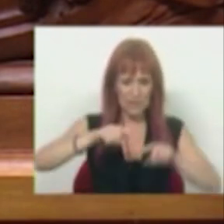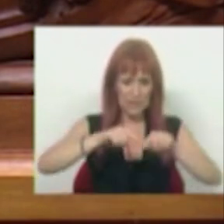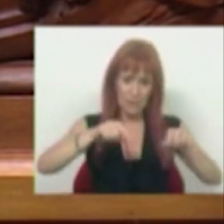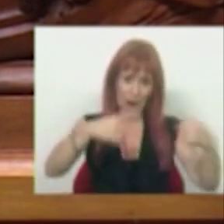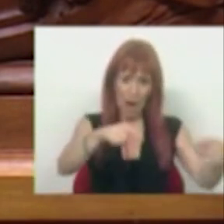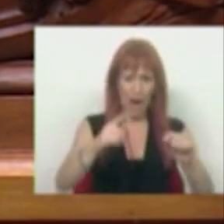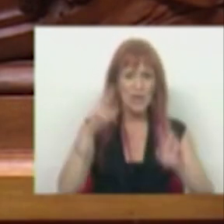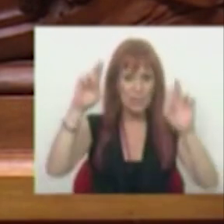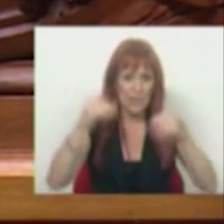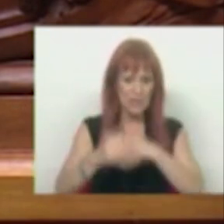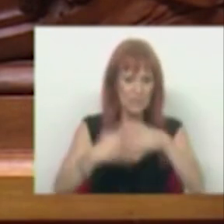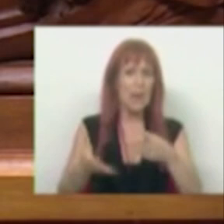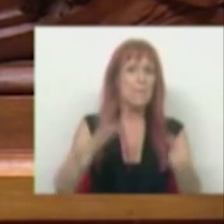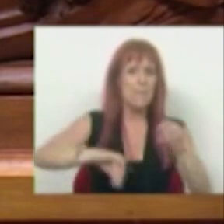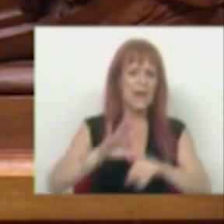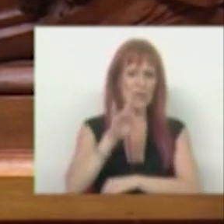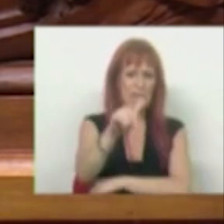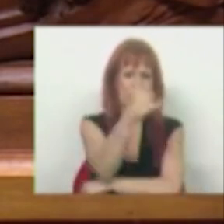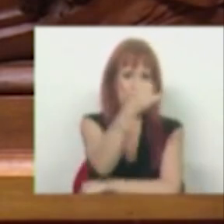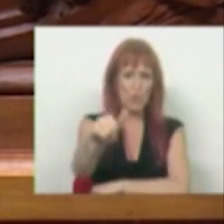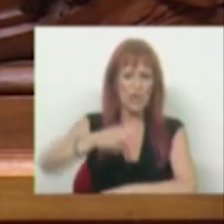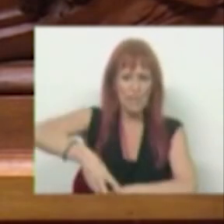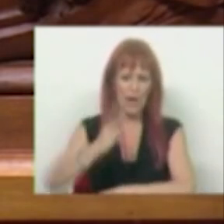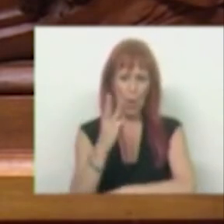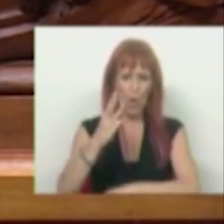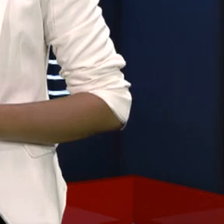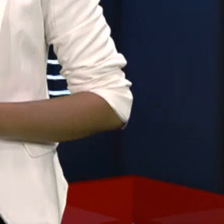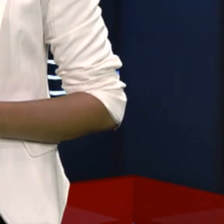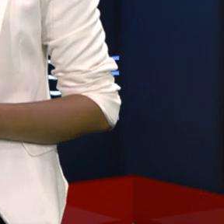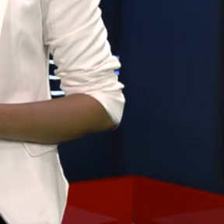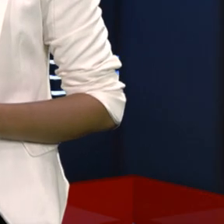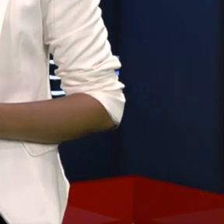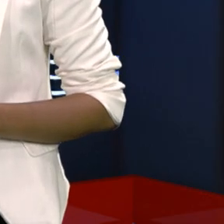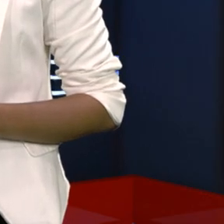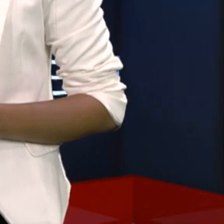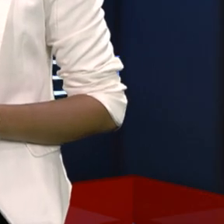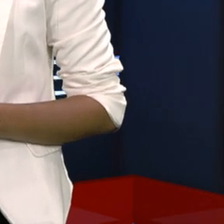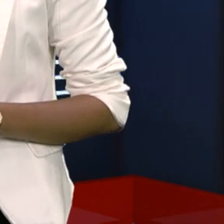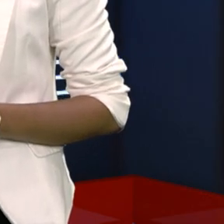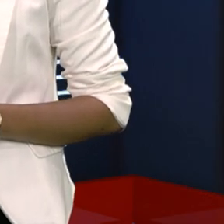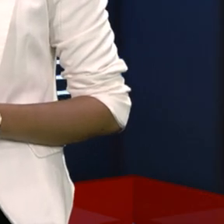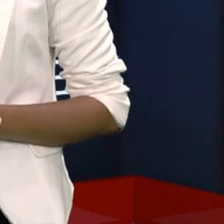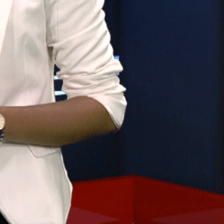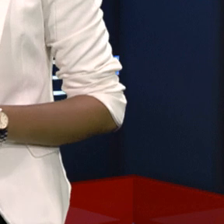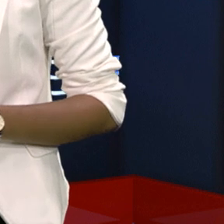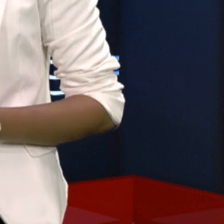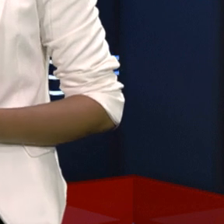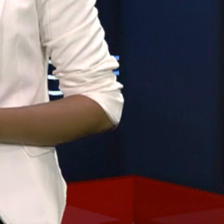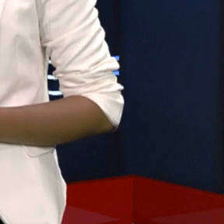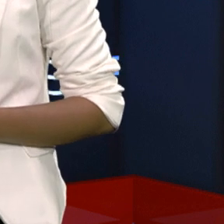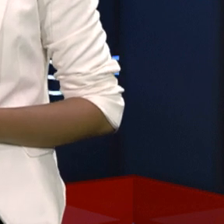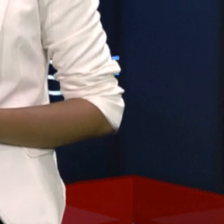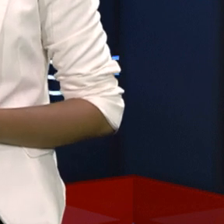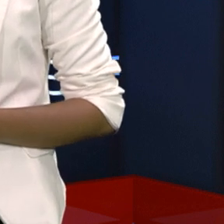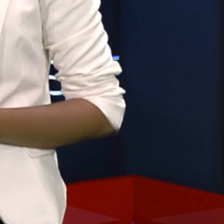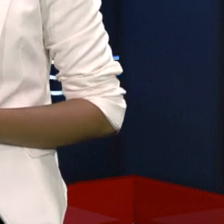que entrem em funcionamento mais 1.200 MW de potência. Zefino Maia e Rui Maia, primos e de etnia cigana,